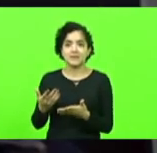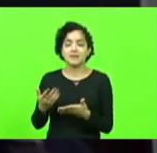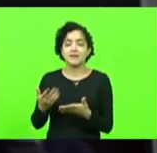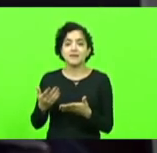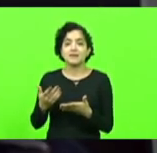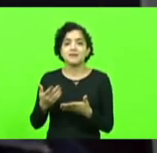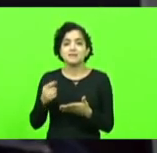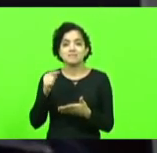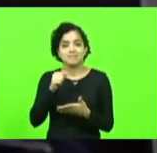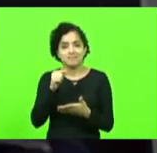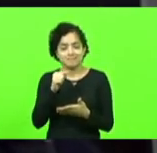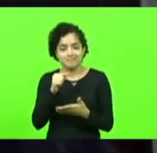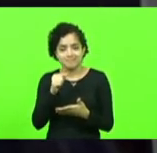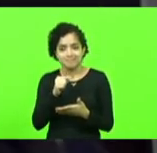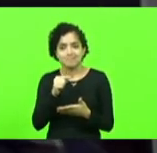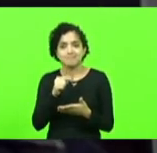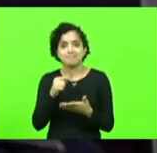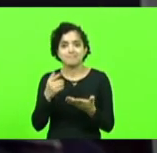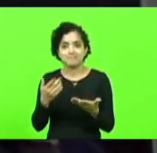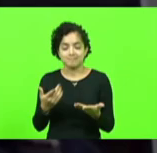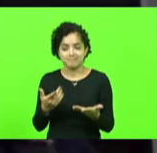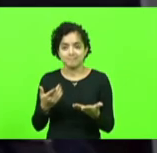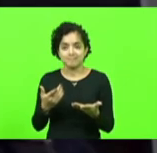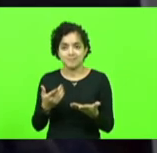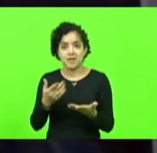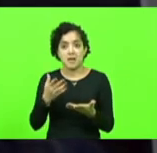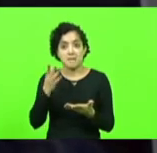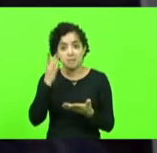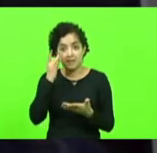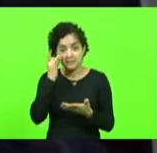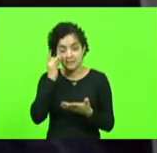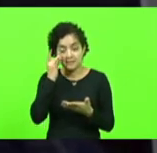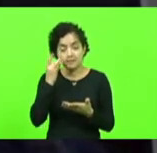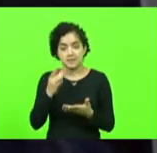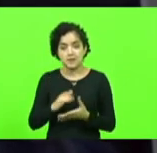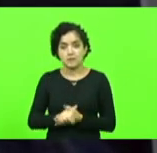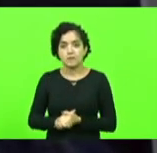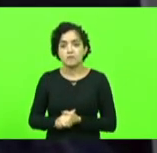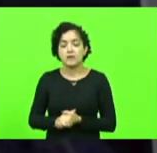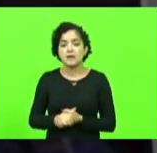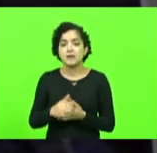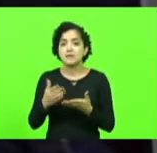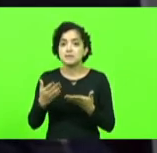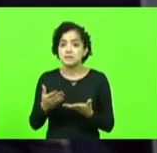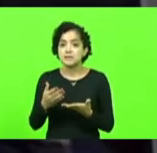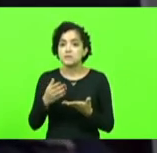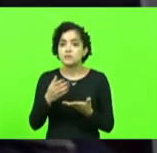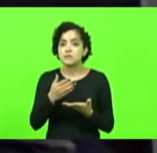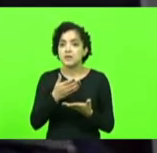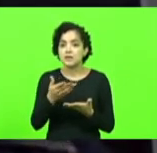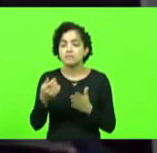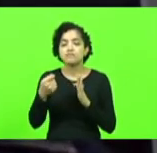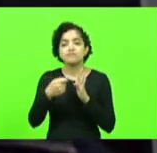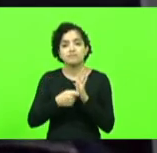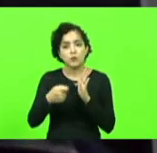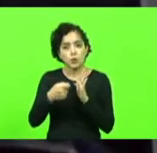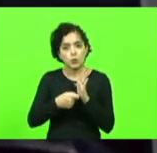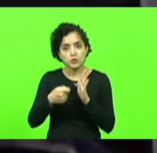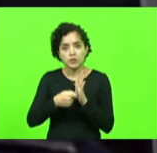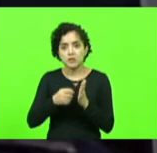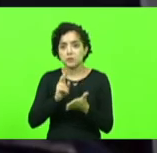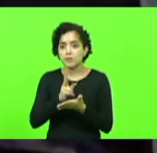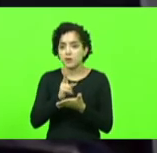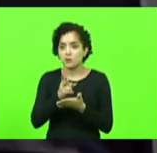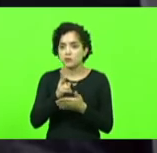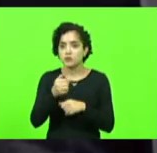estou aqui falando com vocês, ela está presencial, né? Estamos ali ainda lutando para manter a nossa profissão